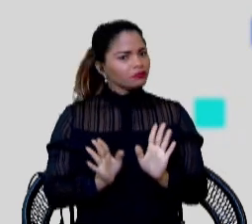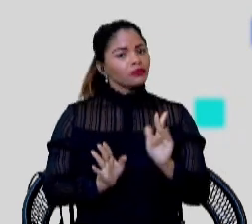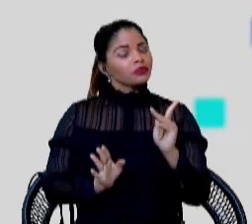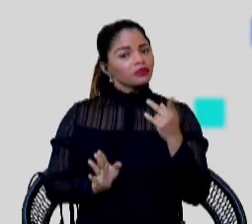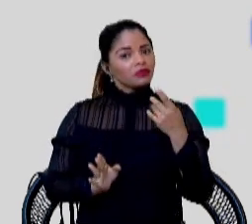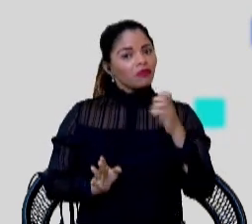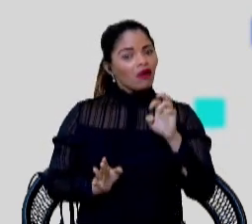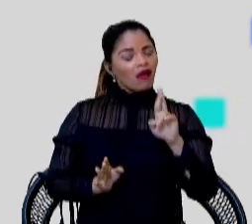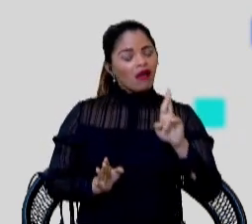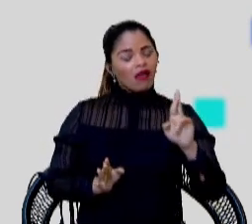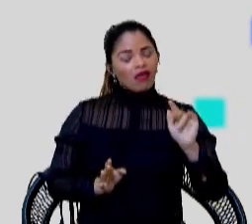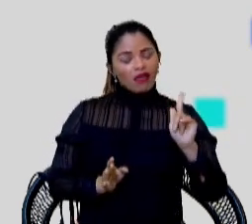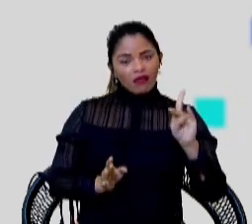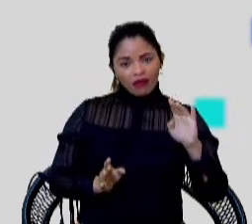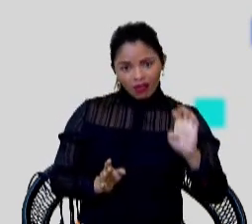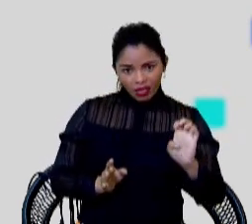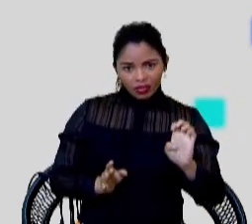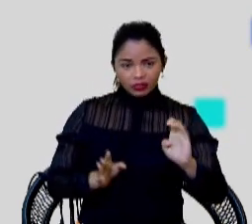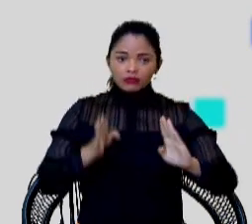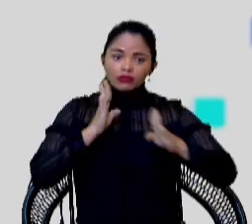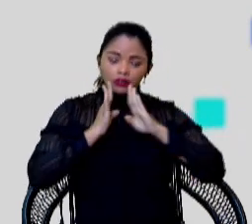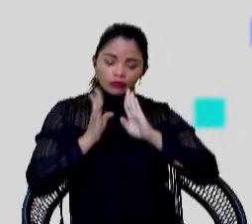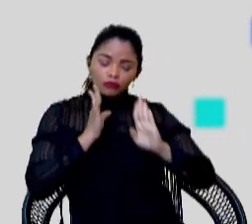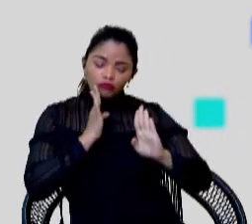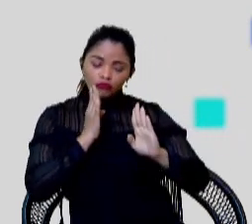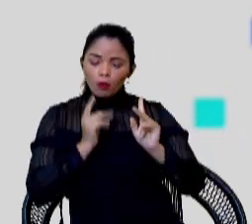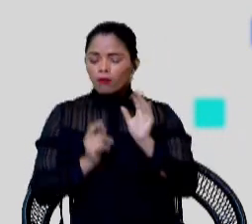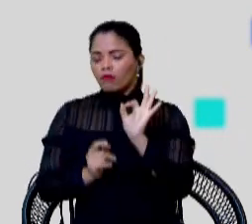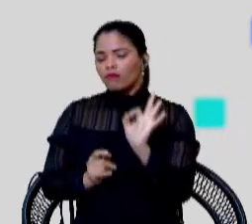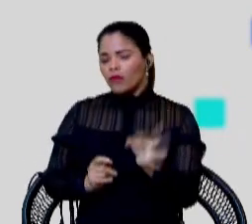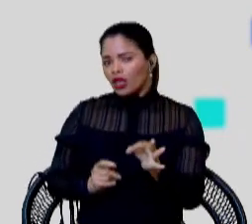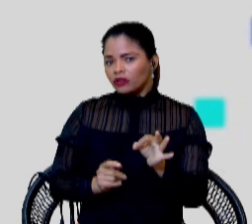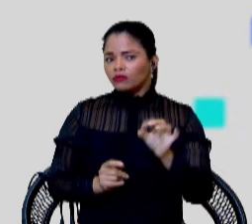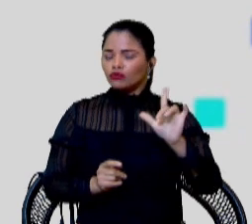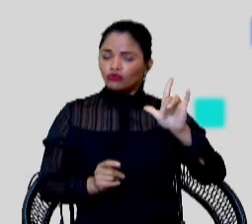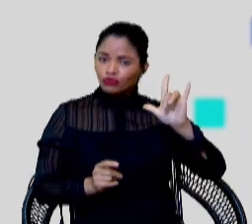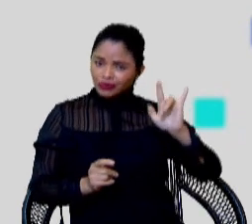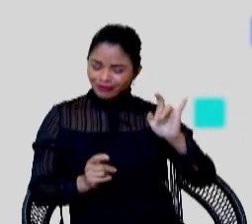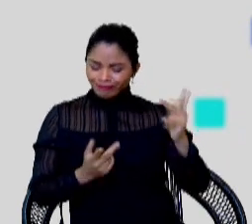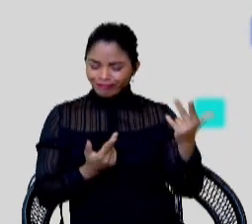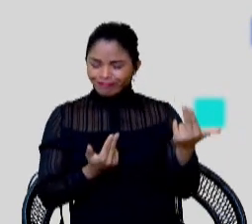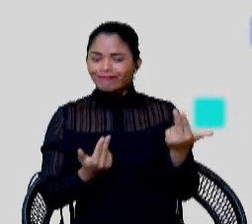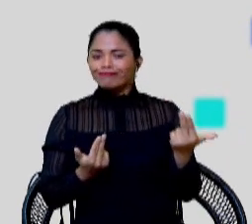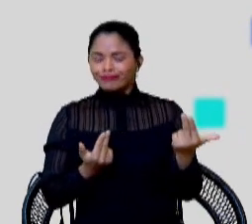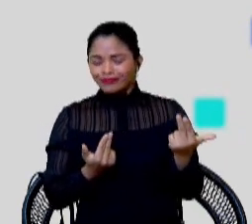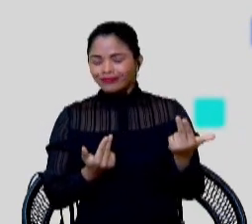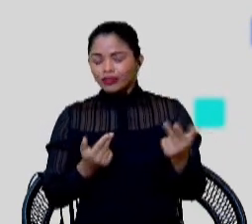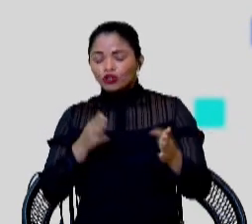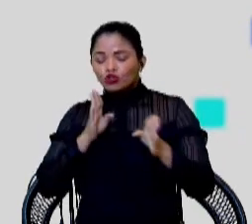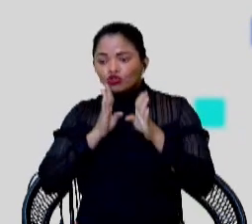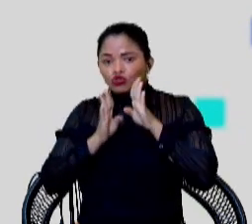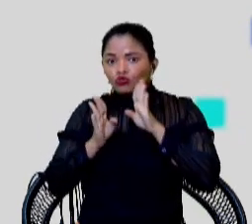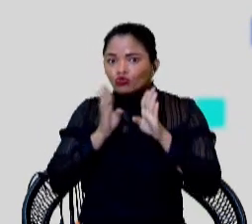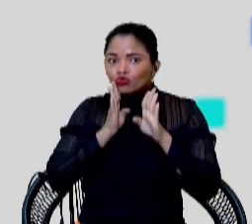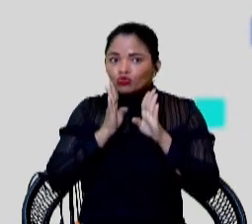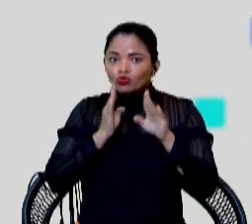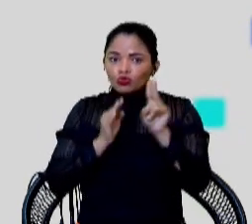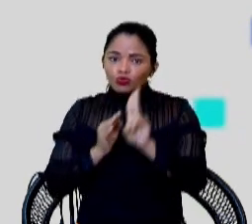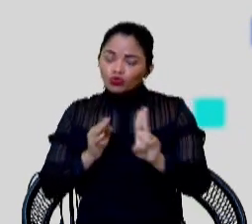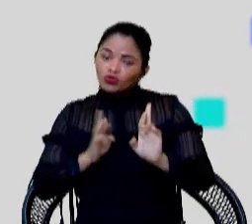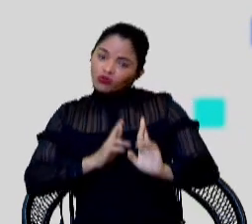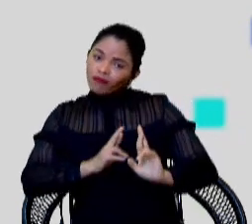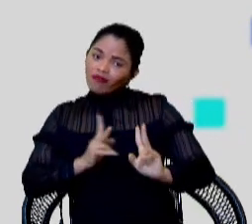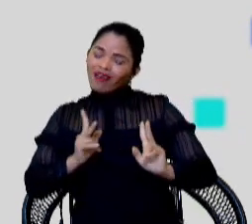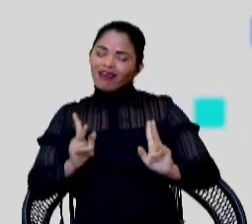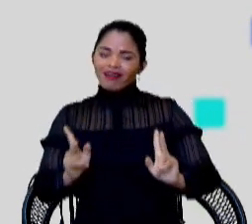está no Facebook, é o mesmo Henrique que está no Instagram, só que o Henrique que está no Facebook, ele consome de uma forma diferente do Henrique que está no Instagram